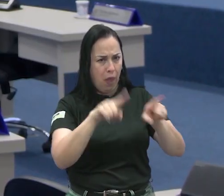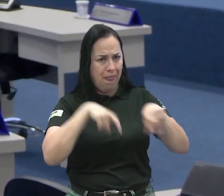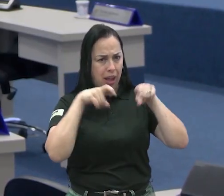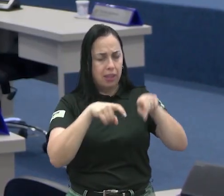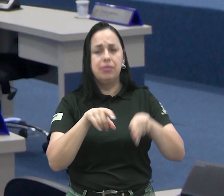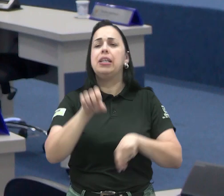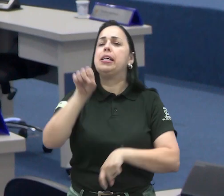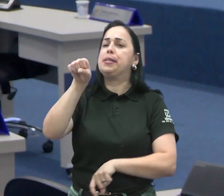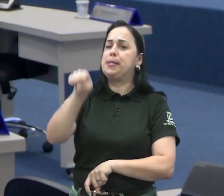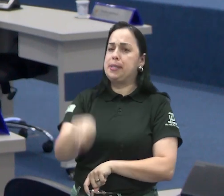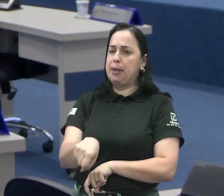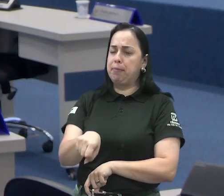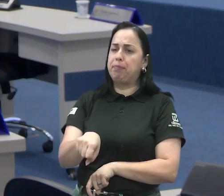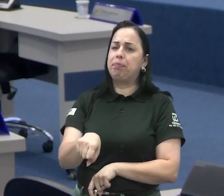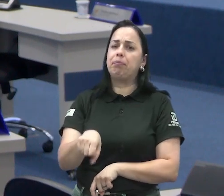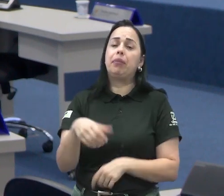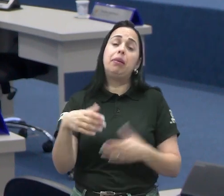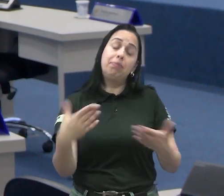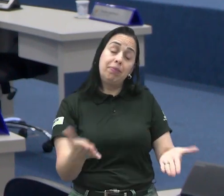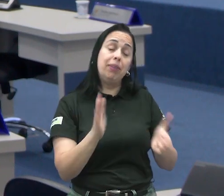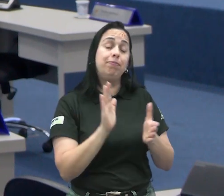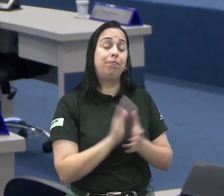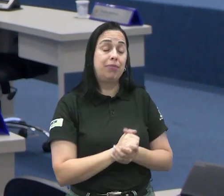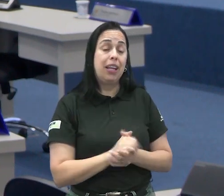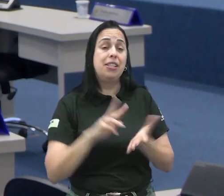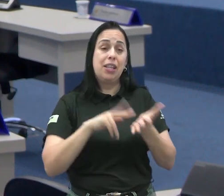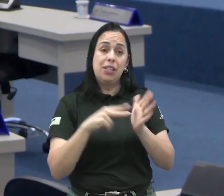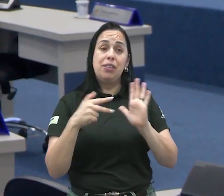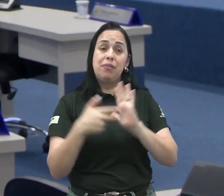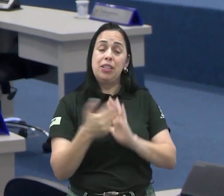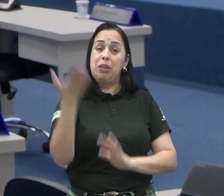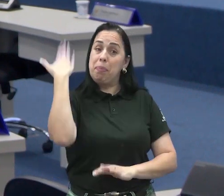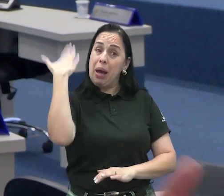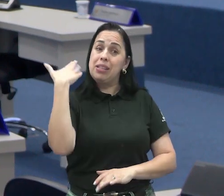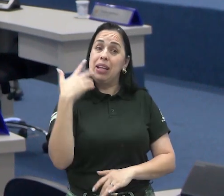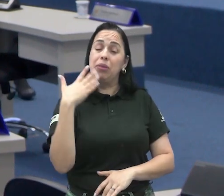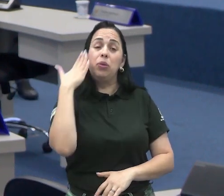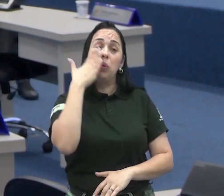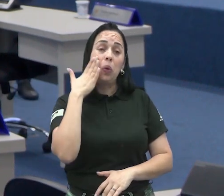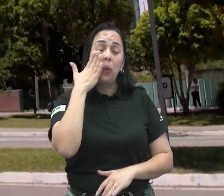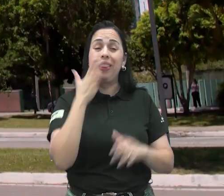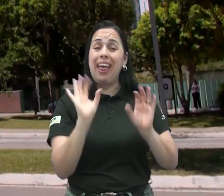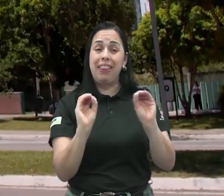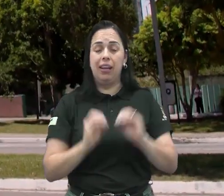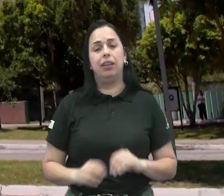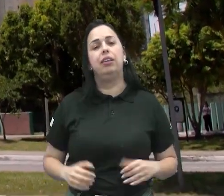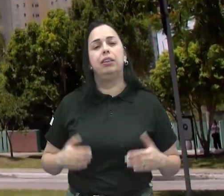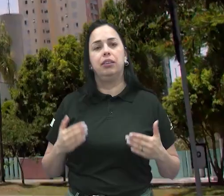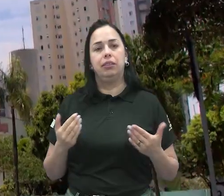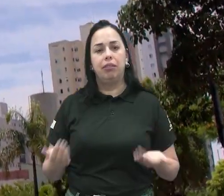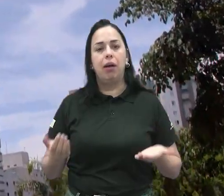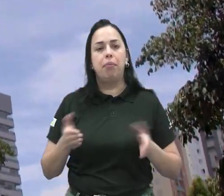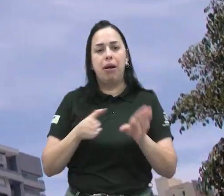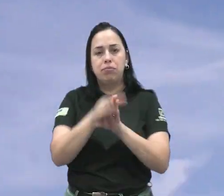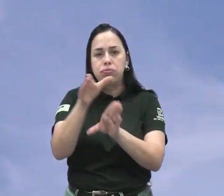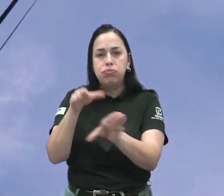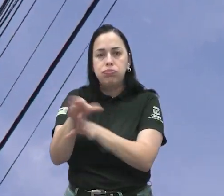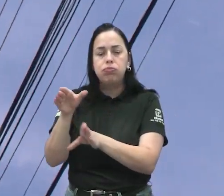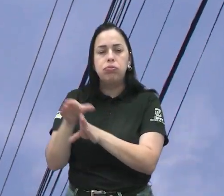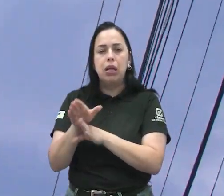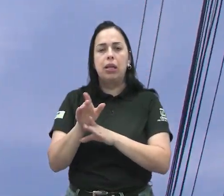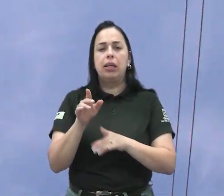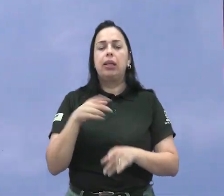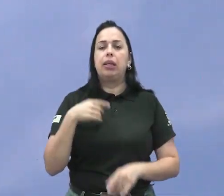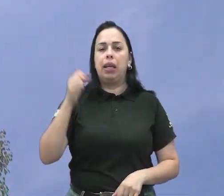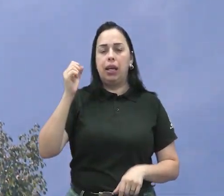roça quando era criança? Minha mãe falou sim. Ela falou, pois é, isso aí é de quando a senhora era criança. Para trazer ao conhecimento das